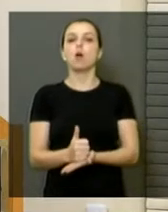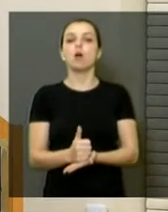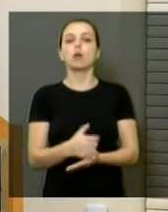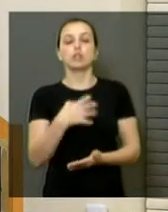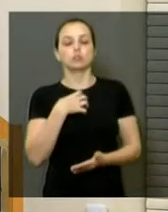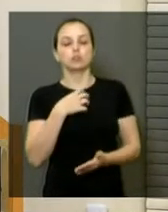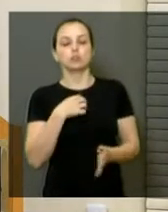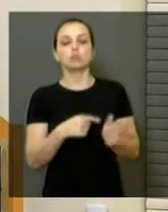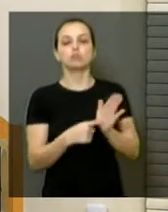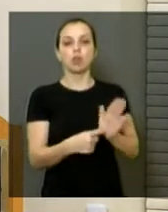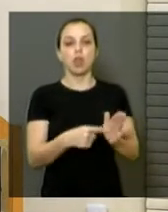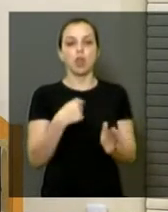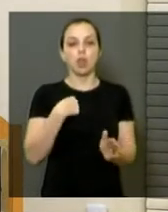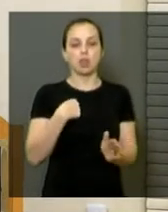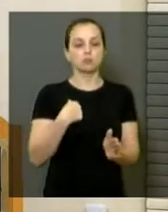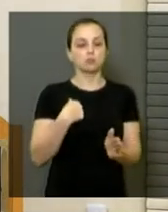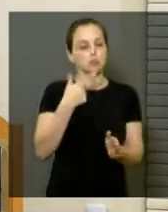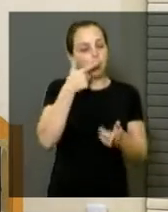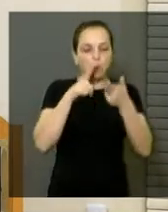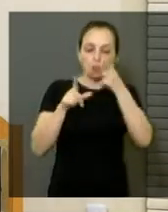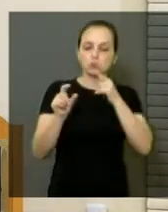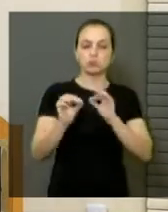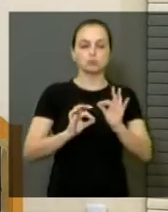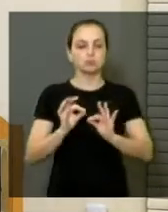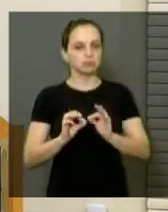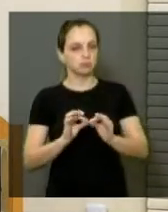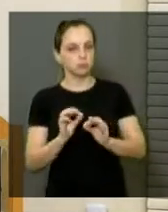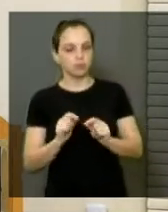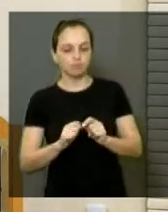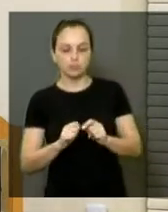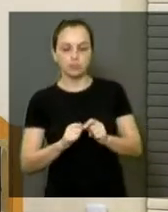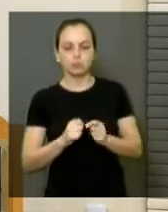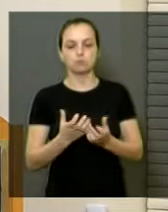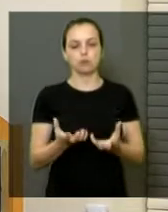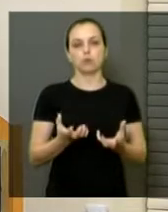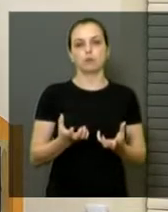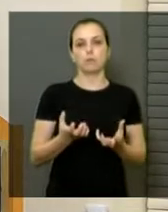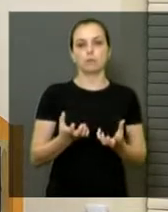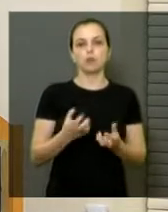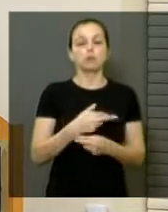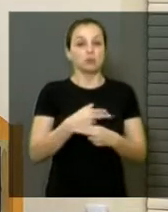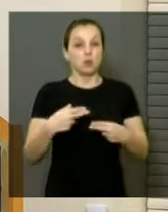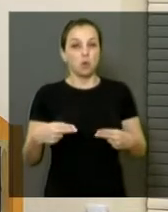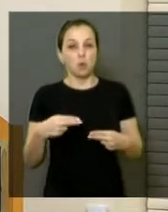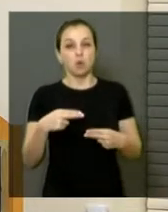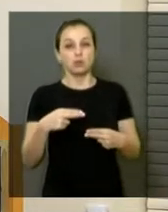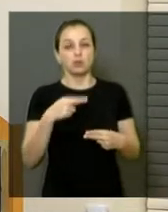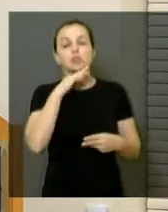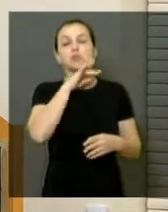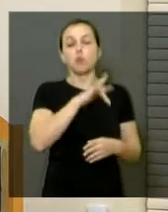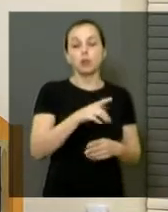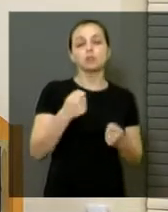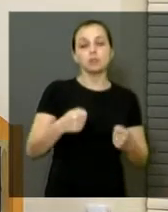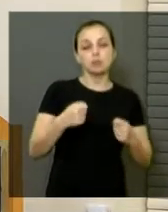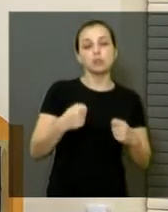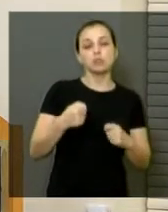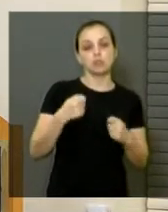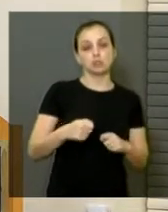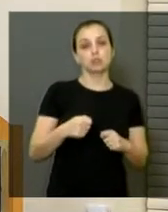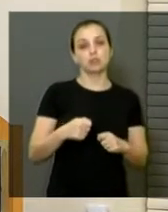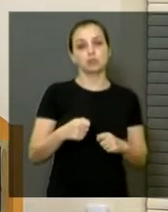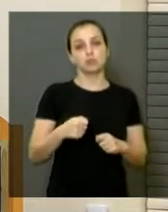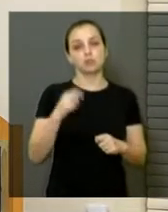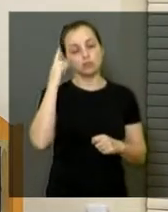quer. Então, gente, eu acho que é o tipo de coisa lamentável que precisa ficar para a reflexão de cada um de